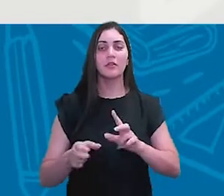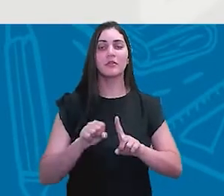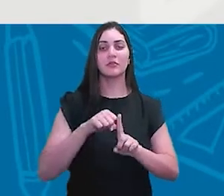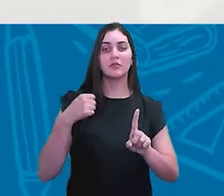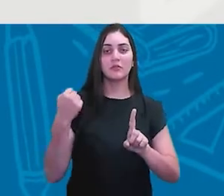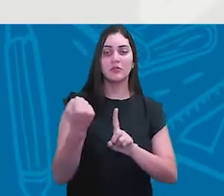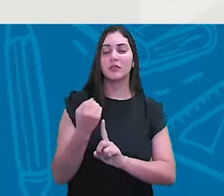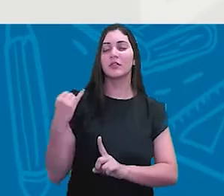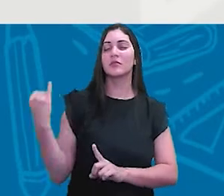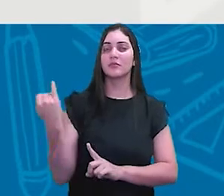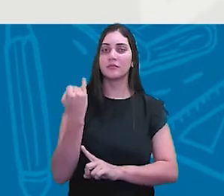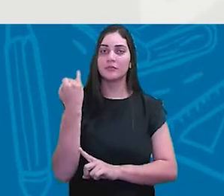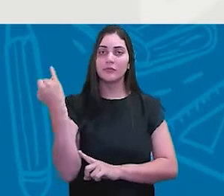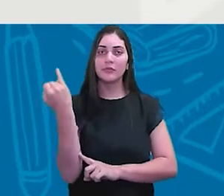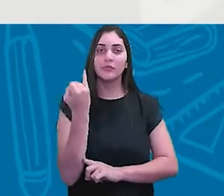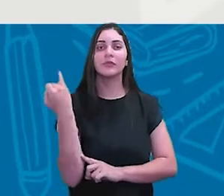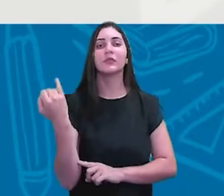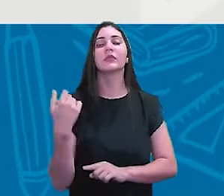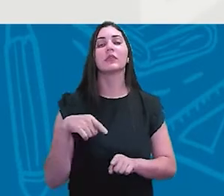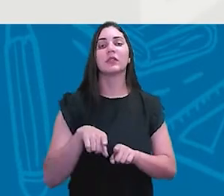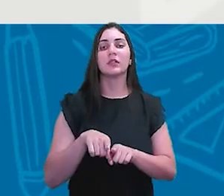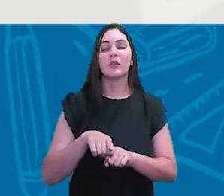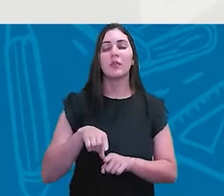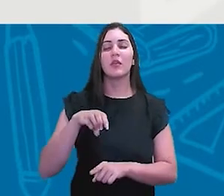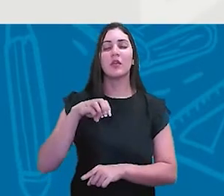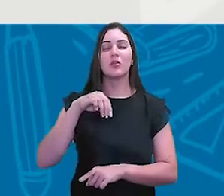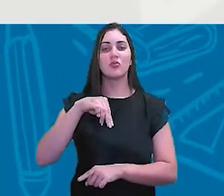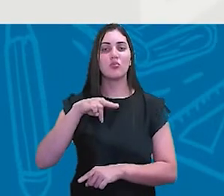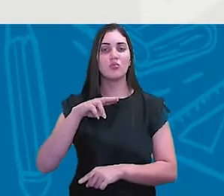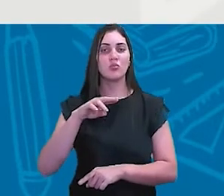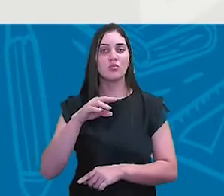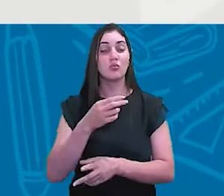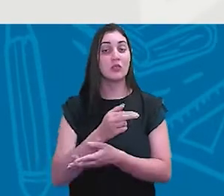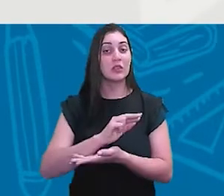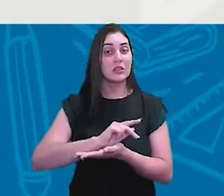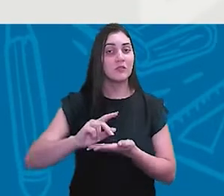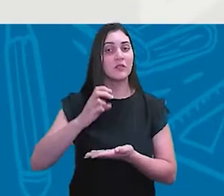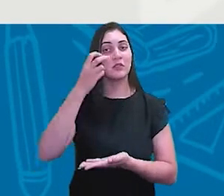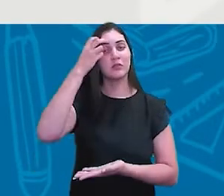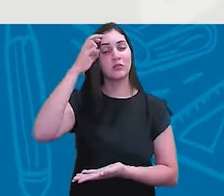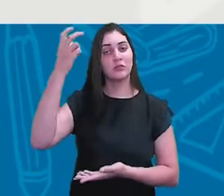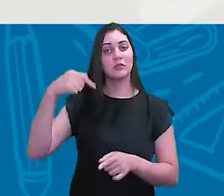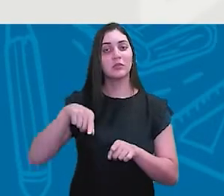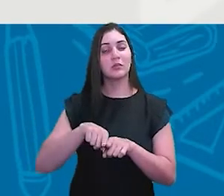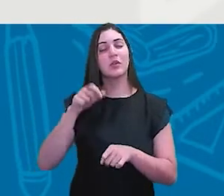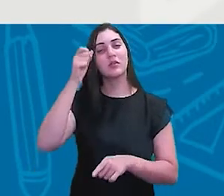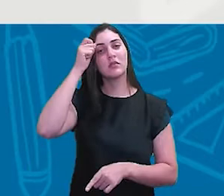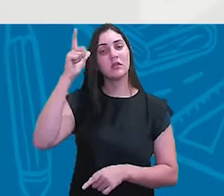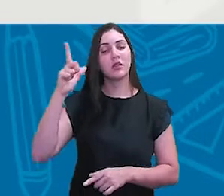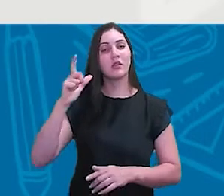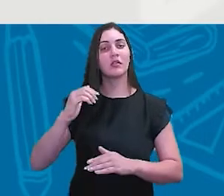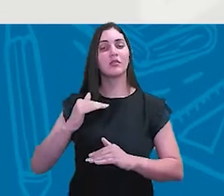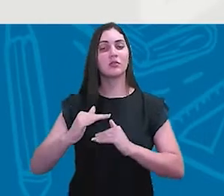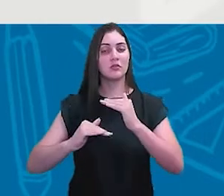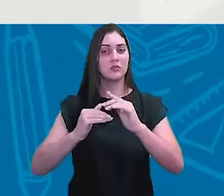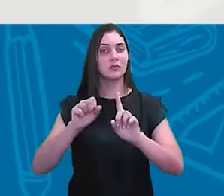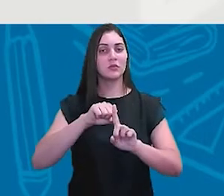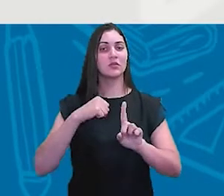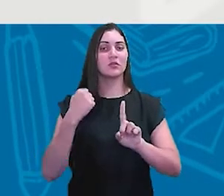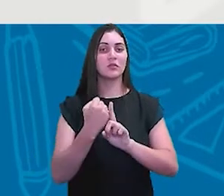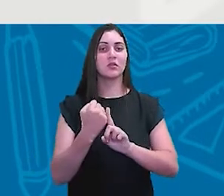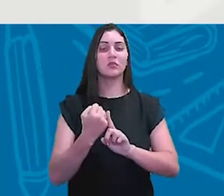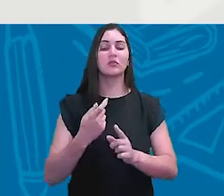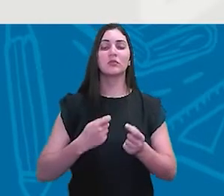compartilhamento né, a questão do multiculturalismo também e ideias de desenvolvimento social e